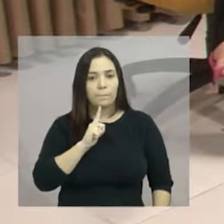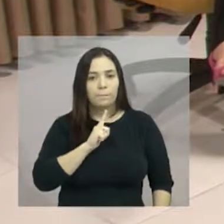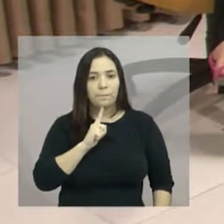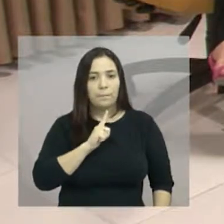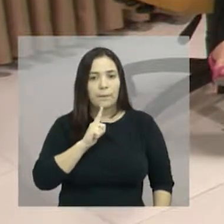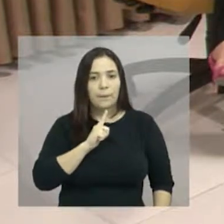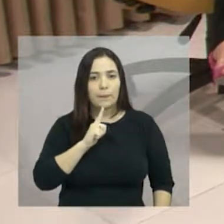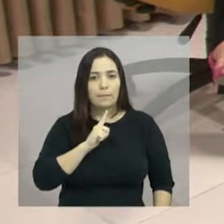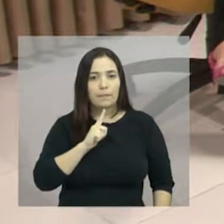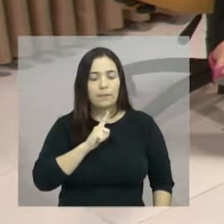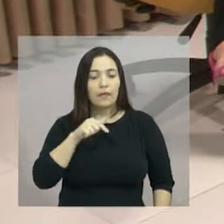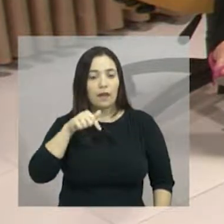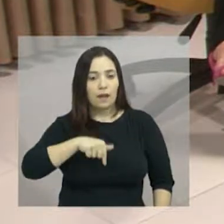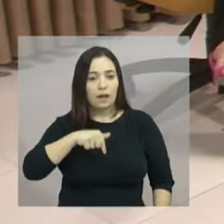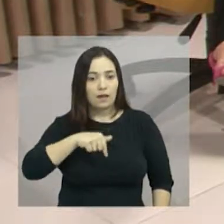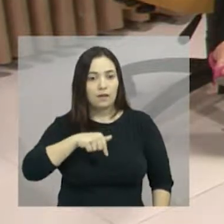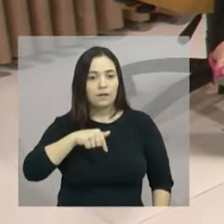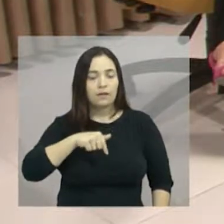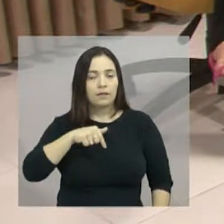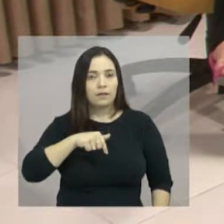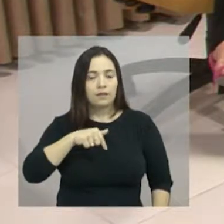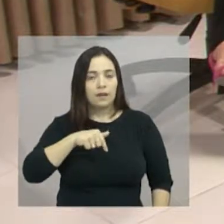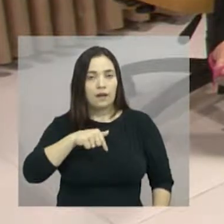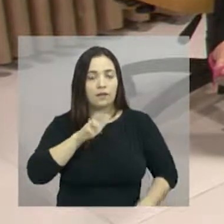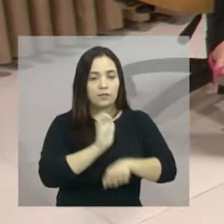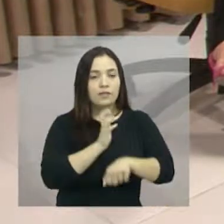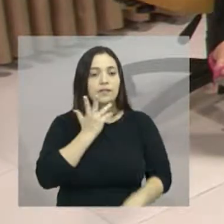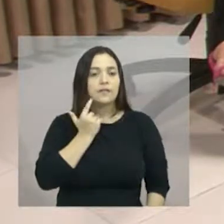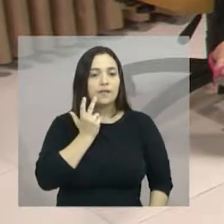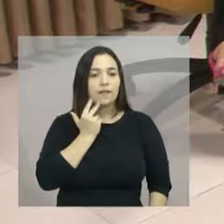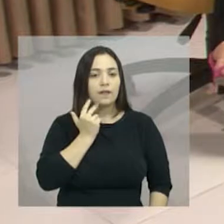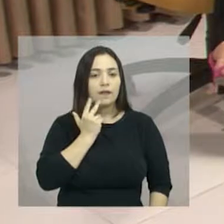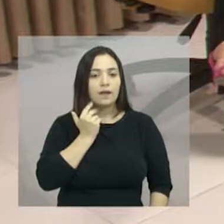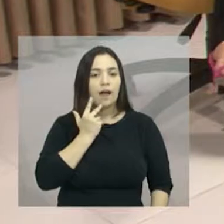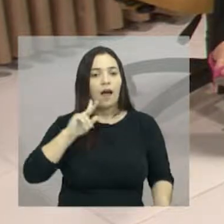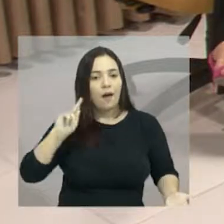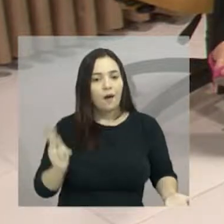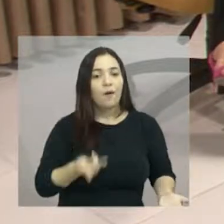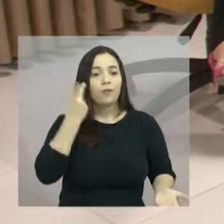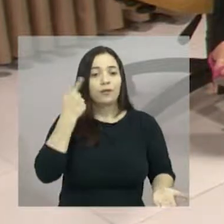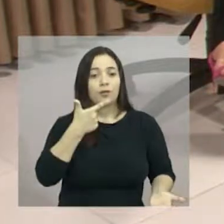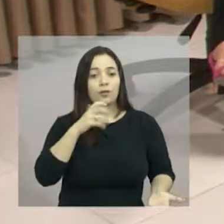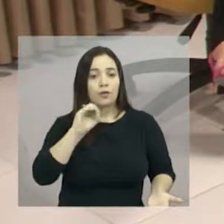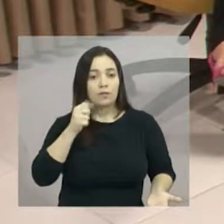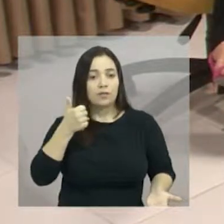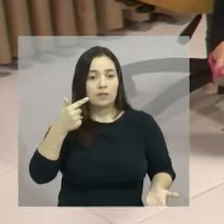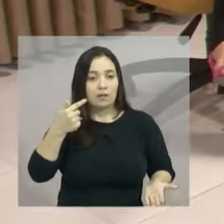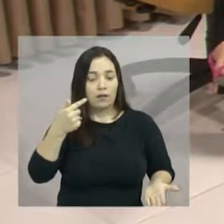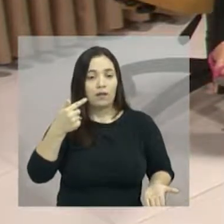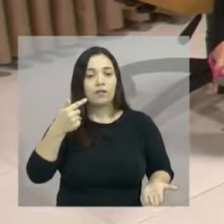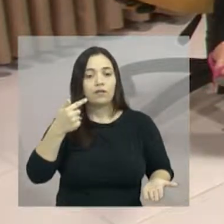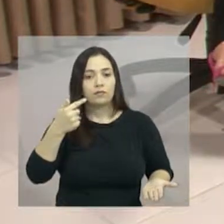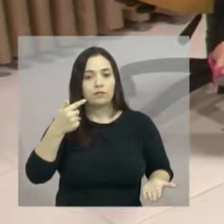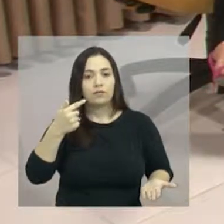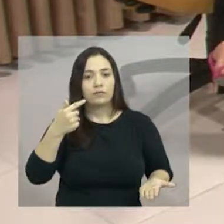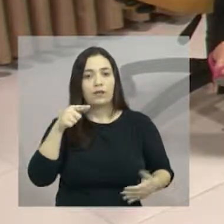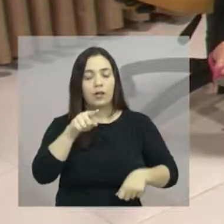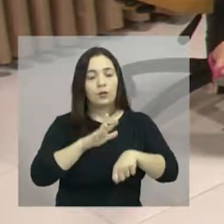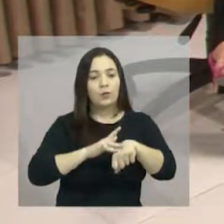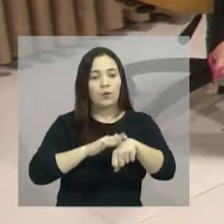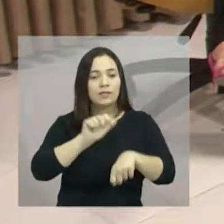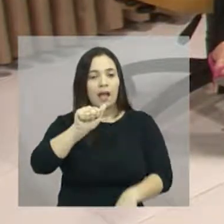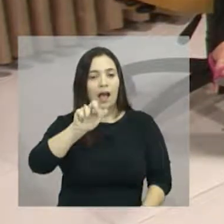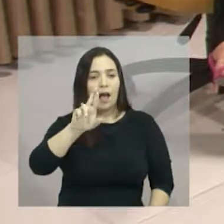se dá esse processo, né, assim, o Ceará foi acometido em 2017, porque na verdade essa arbovirose, como bem falou